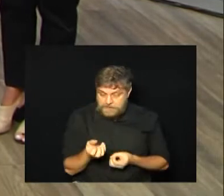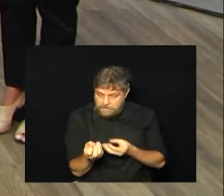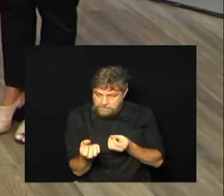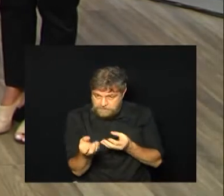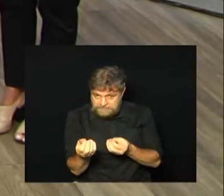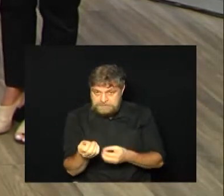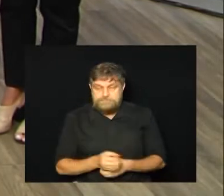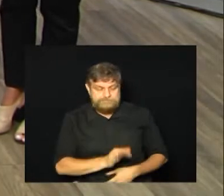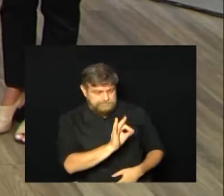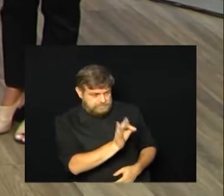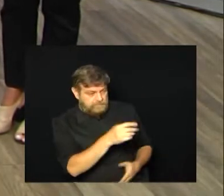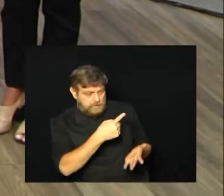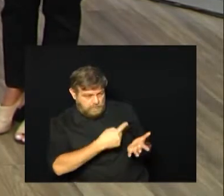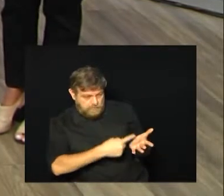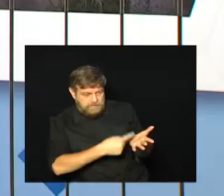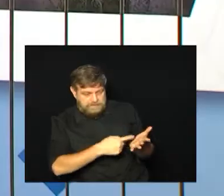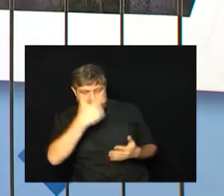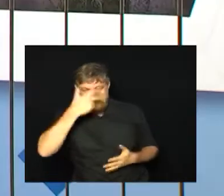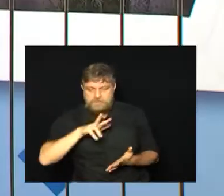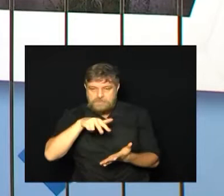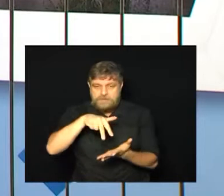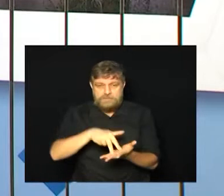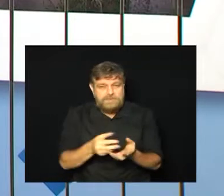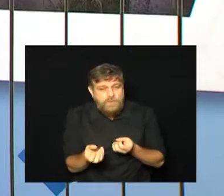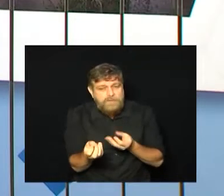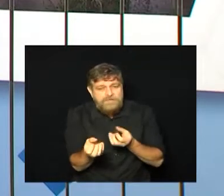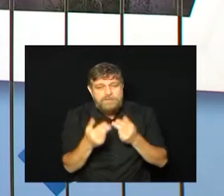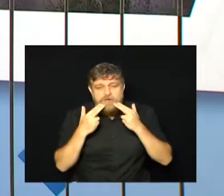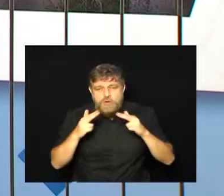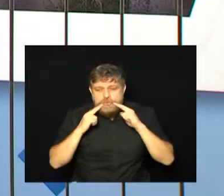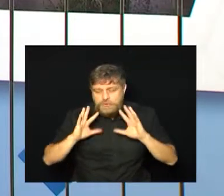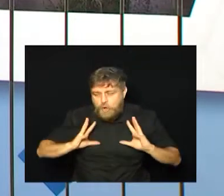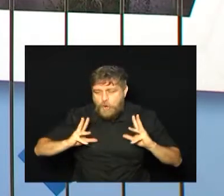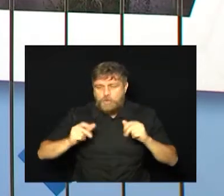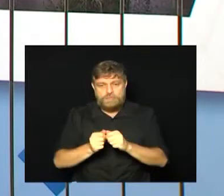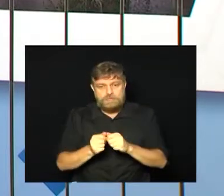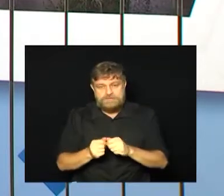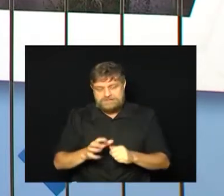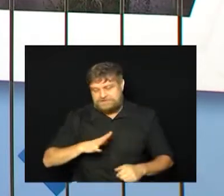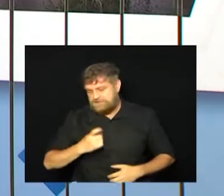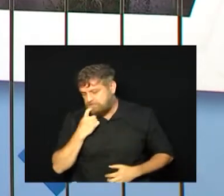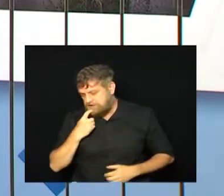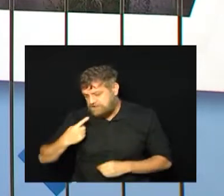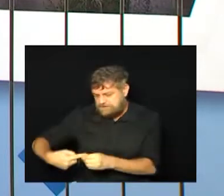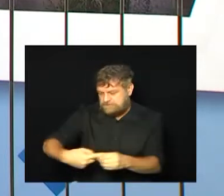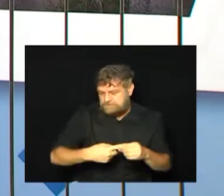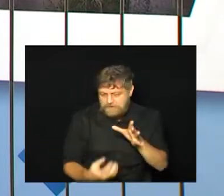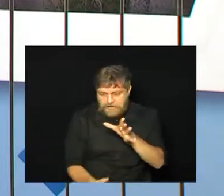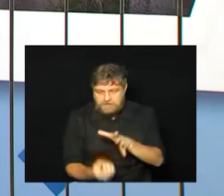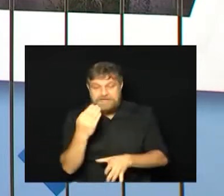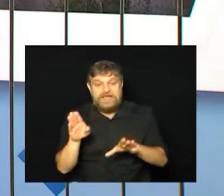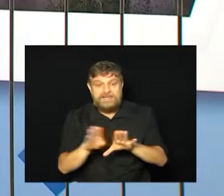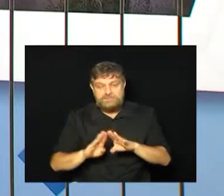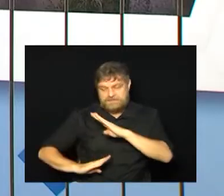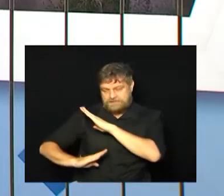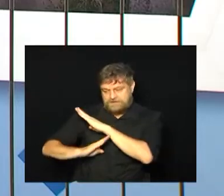gente? Com certeza, Gabriel. Amanhã eu tô de volta com muito mais notícias de tudo que está acontecendo em Campinas e região e, claro, também aqui na